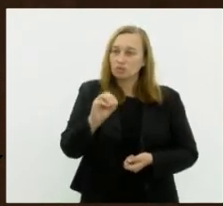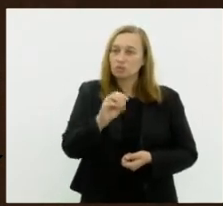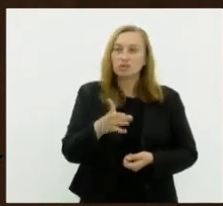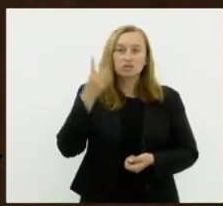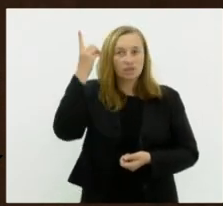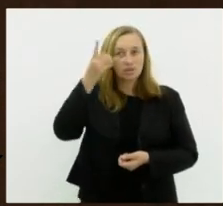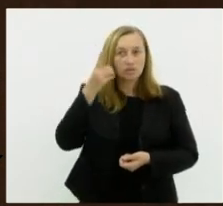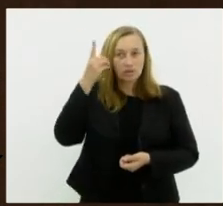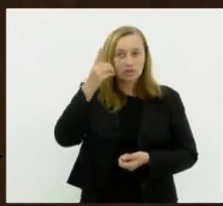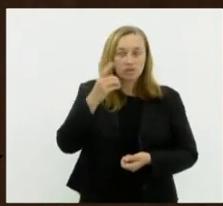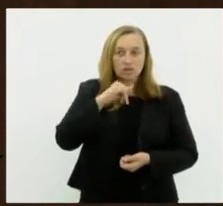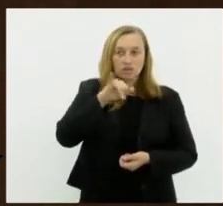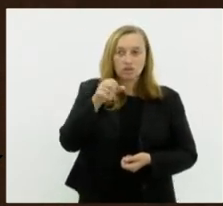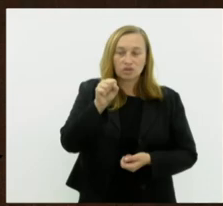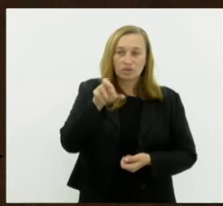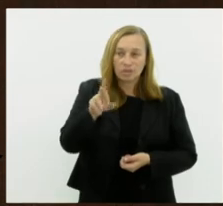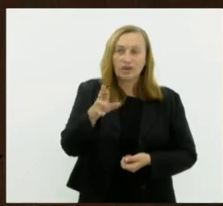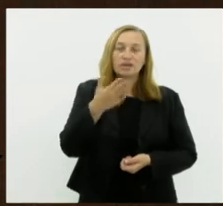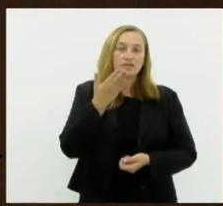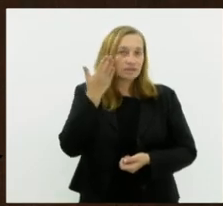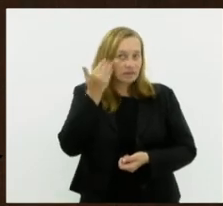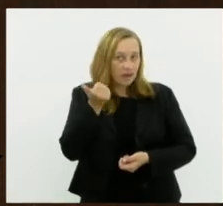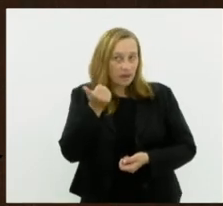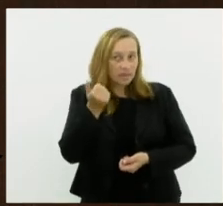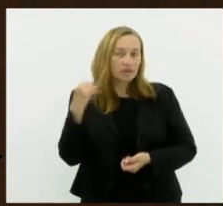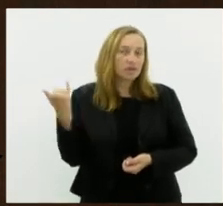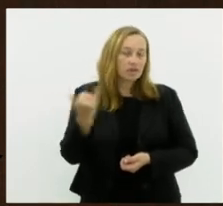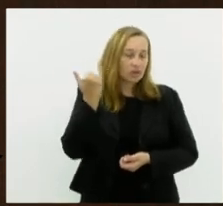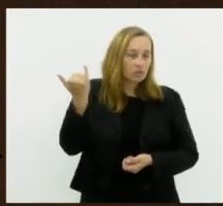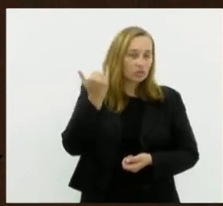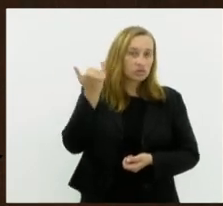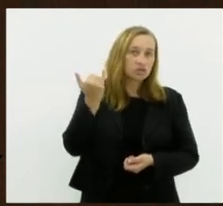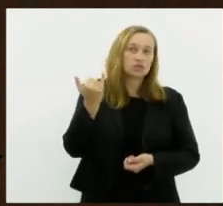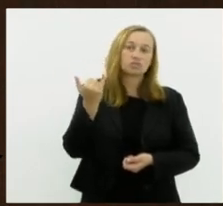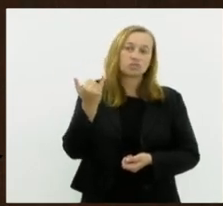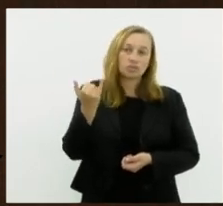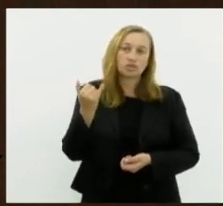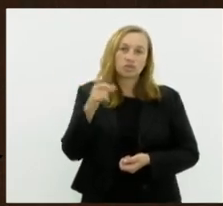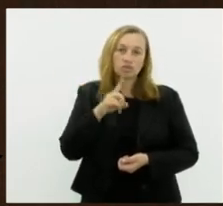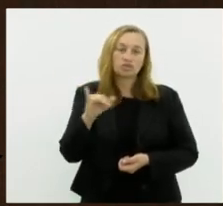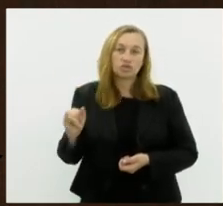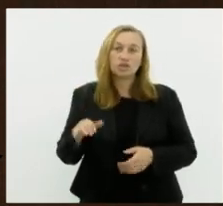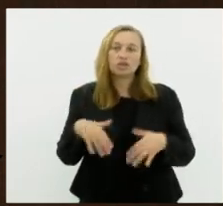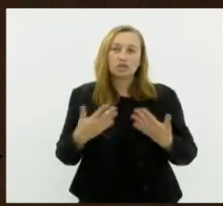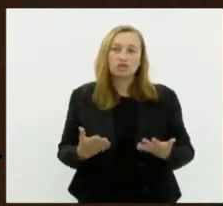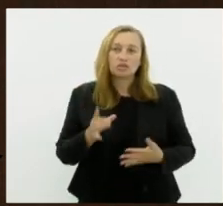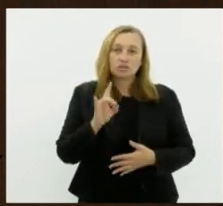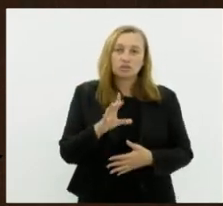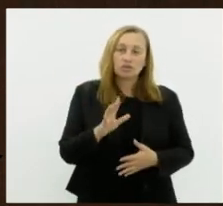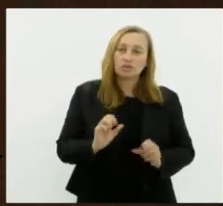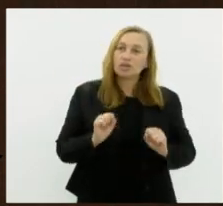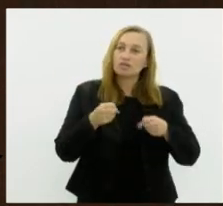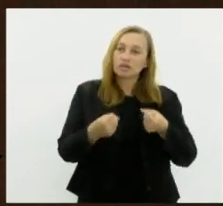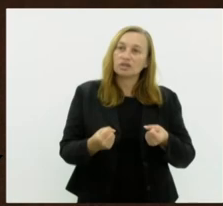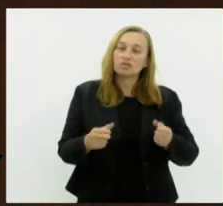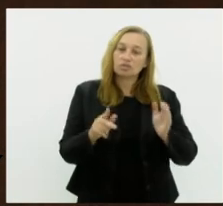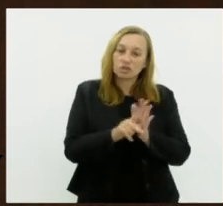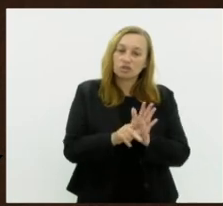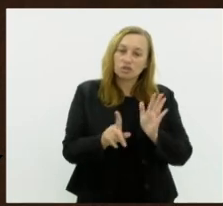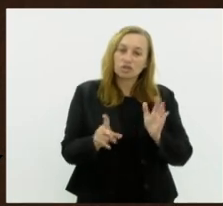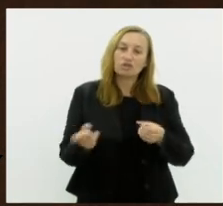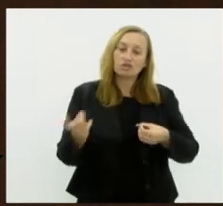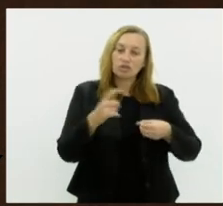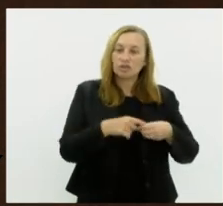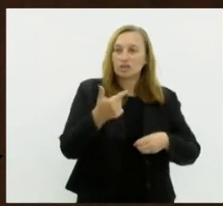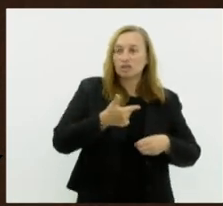deputado José Mar sabe que é um dia muito simbólico, né? Então, estou só defendendo, o projeto vai voltar em